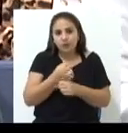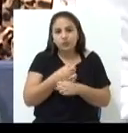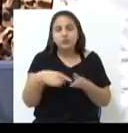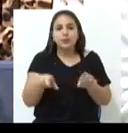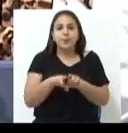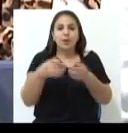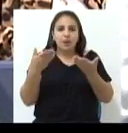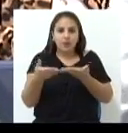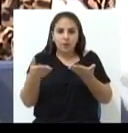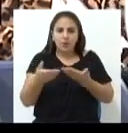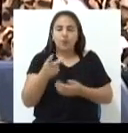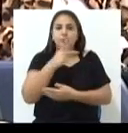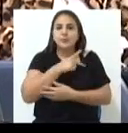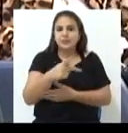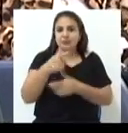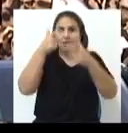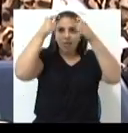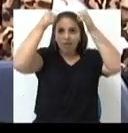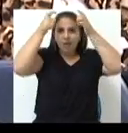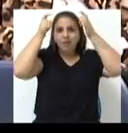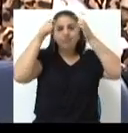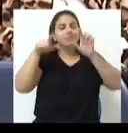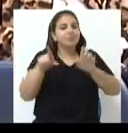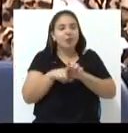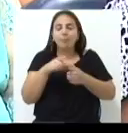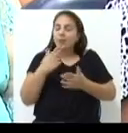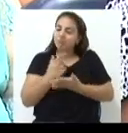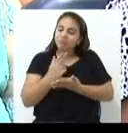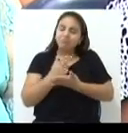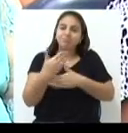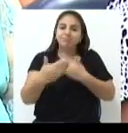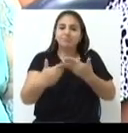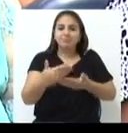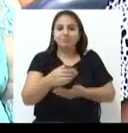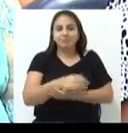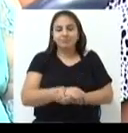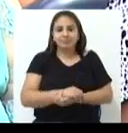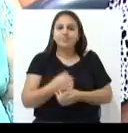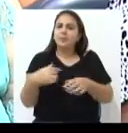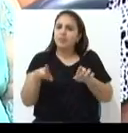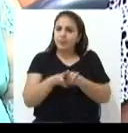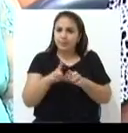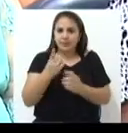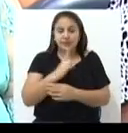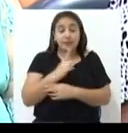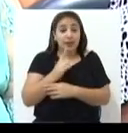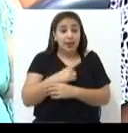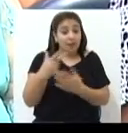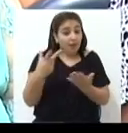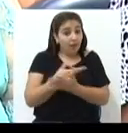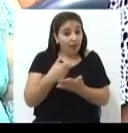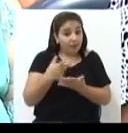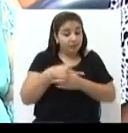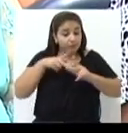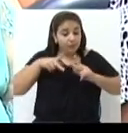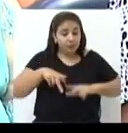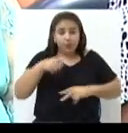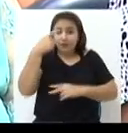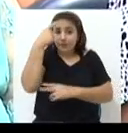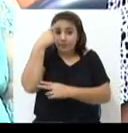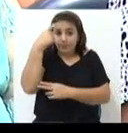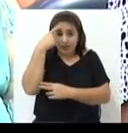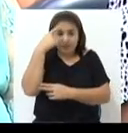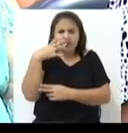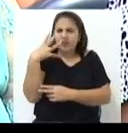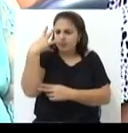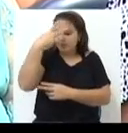sou presidente e rainha e estou indo. Também estão enganados aqueles que pensam que a beleza